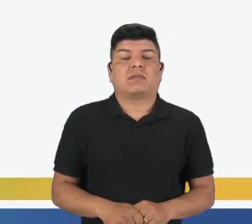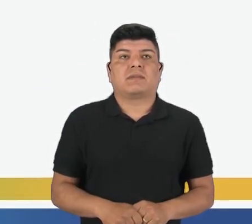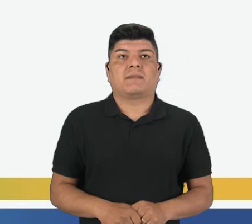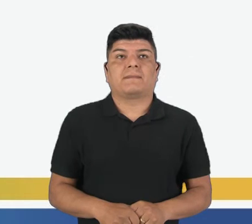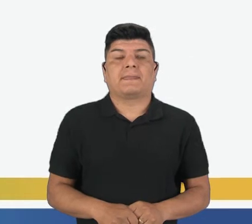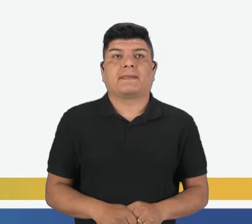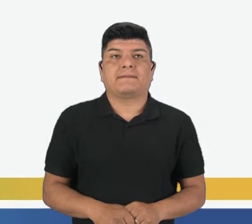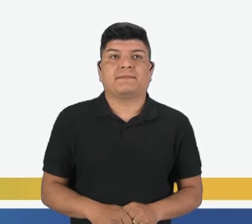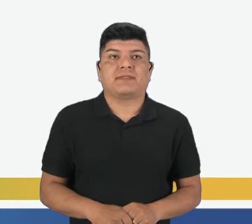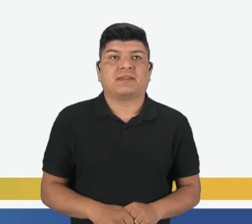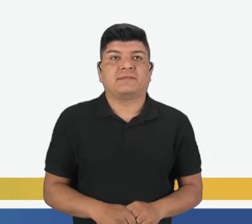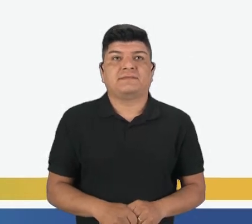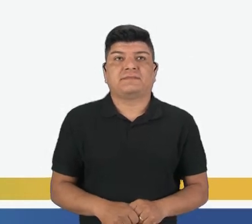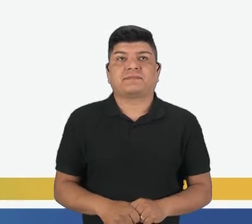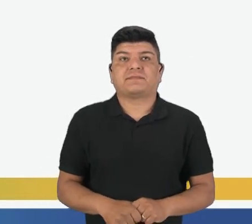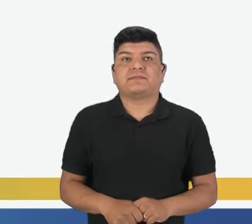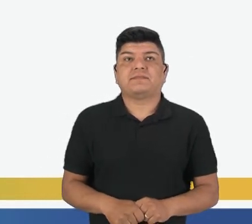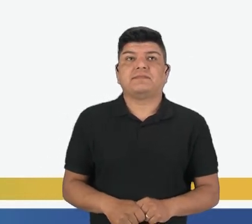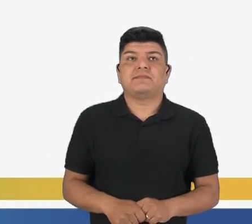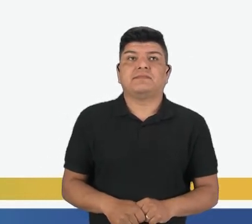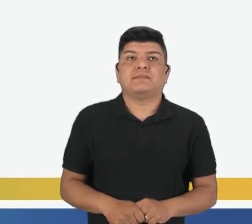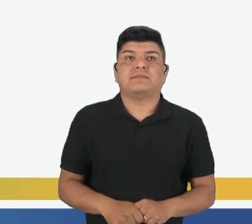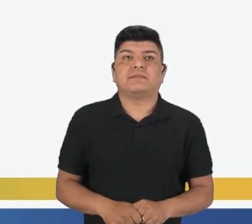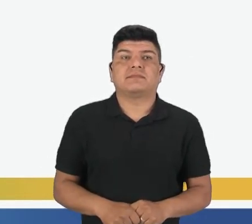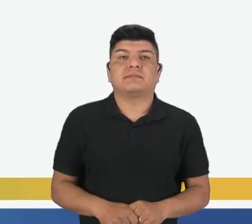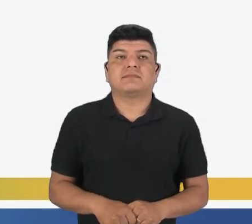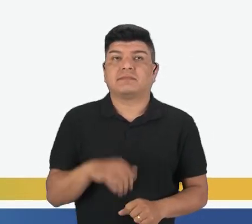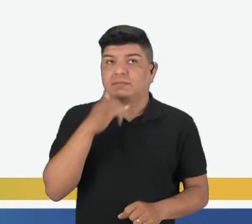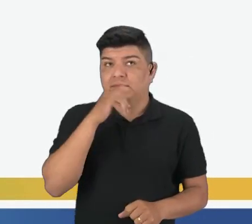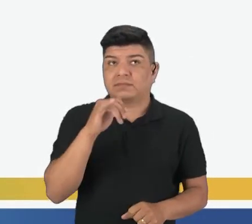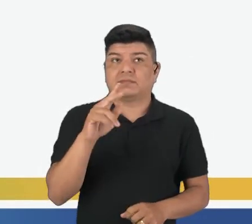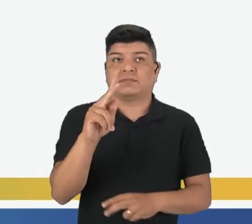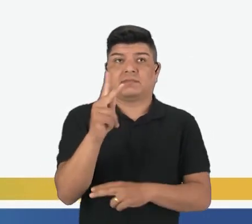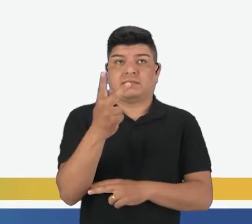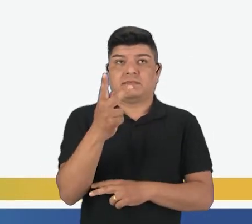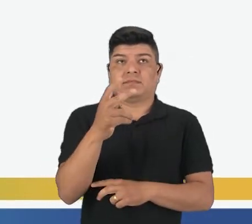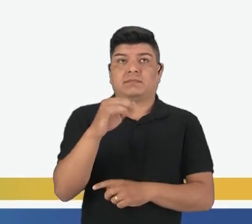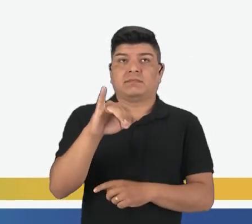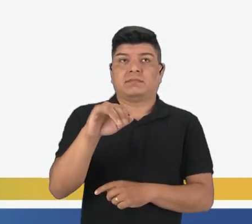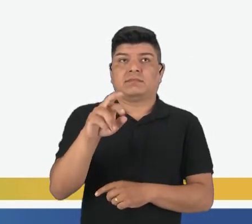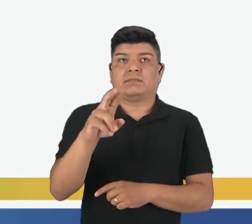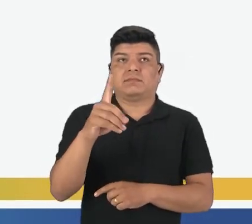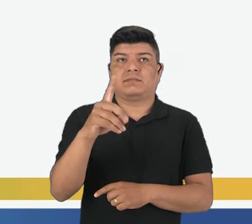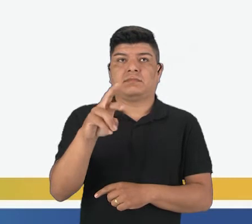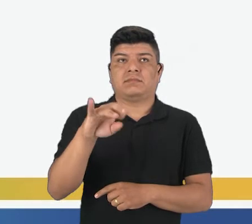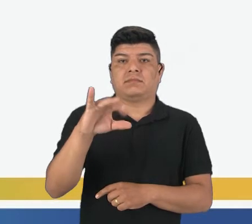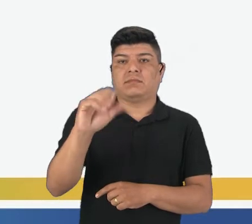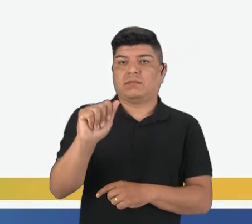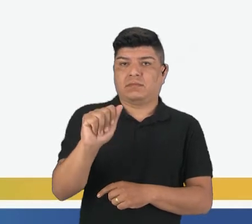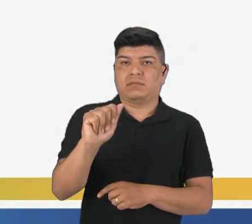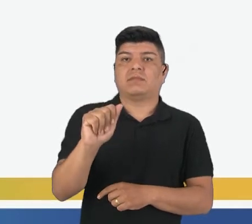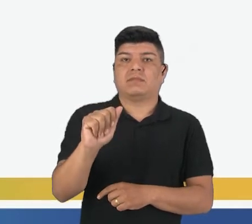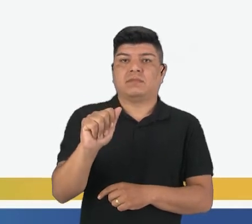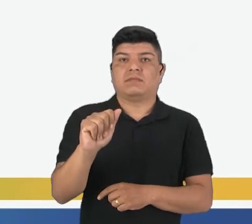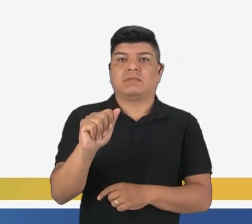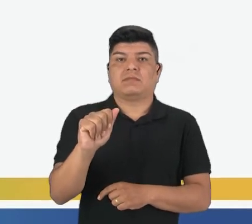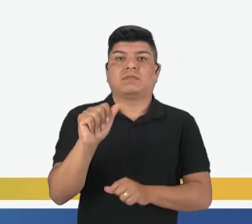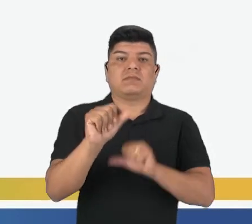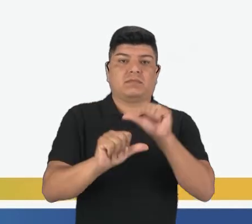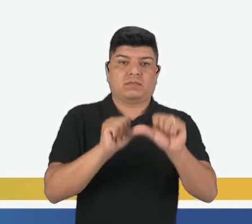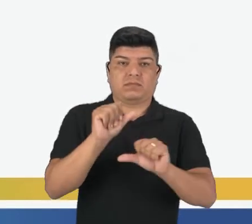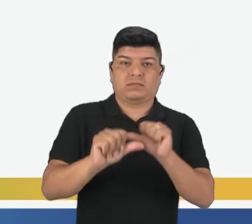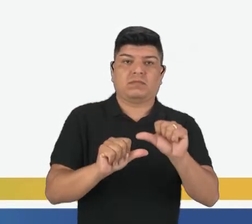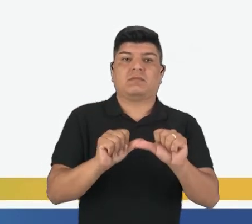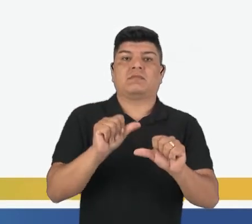né? Energias renováveis, as energias hídricas. A energia da água, dos rios, que podem ser convertidas